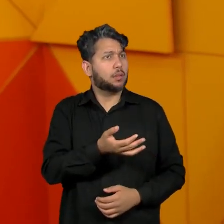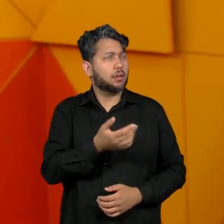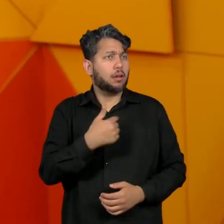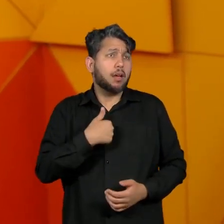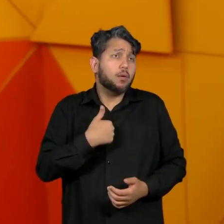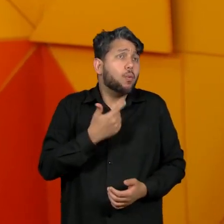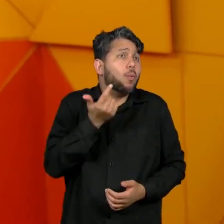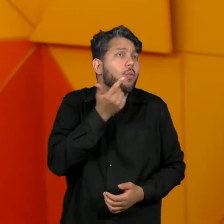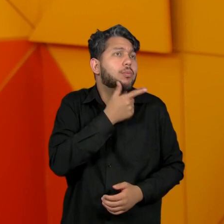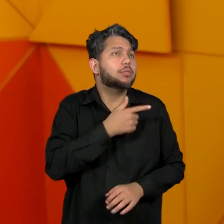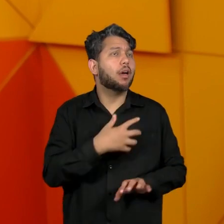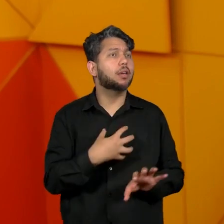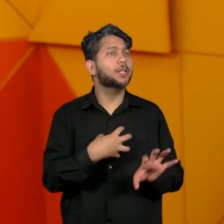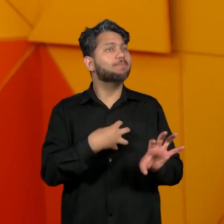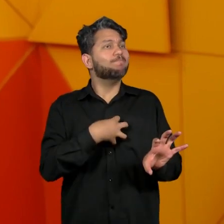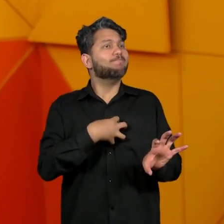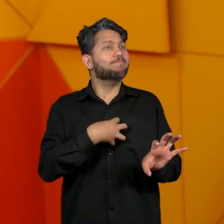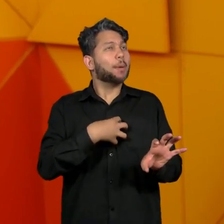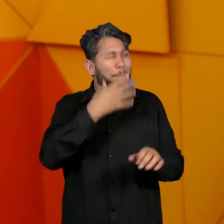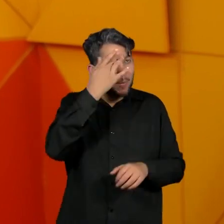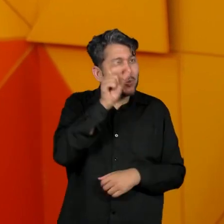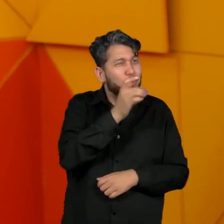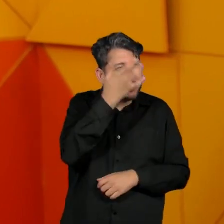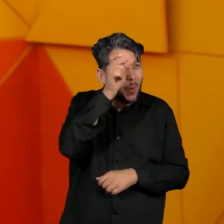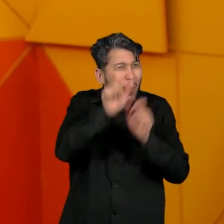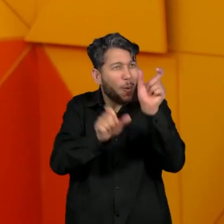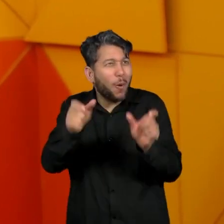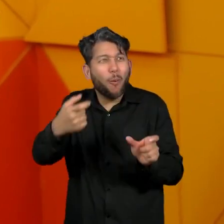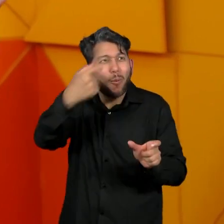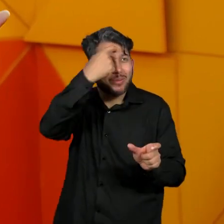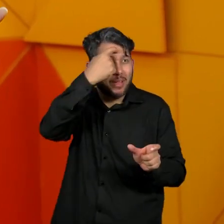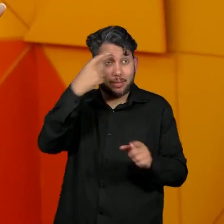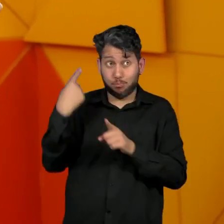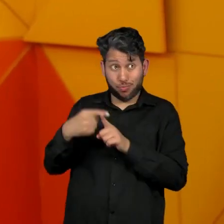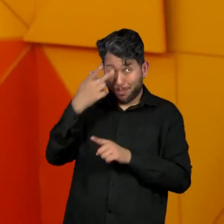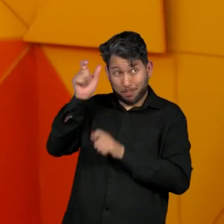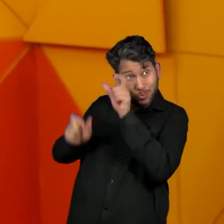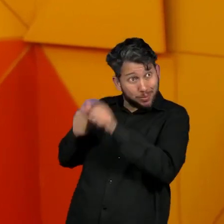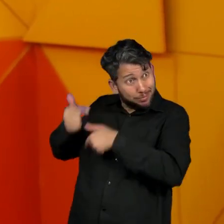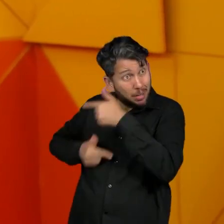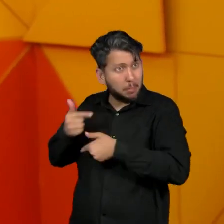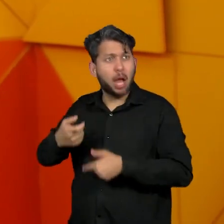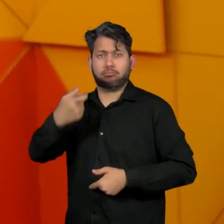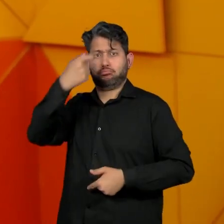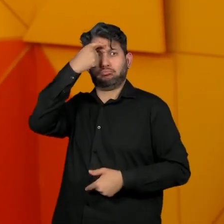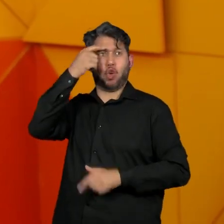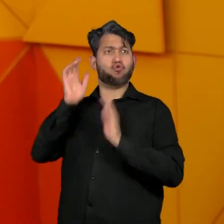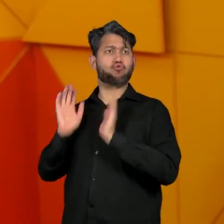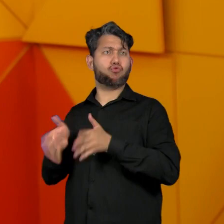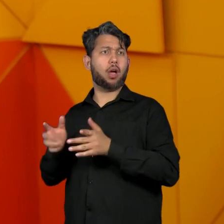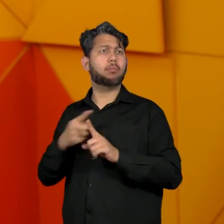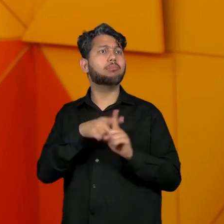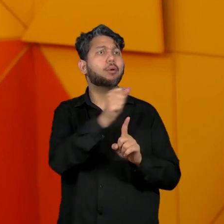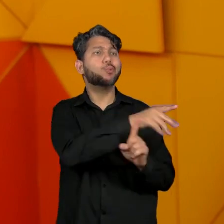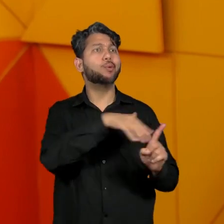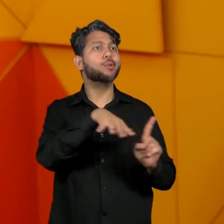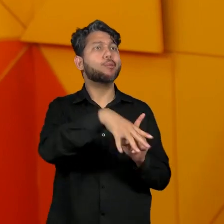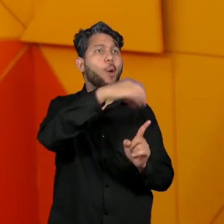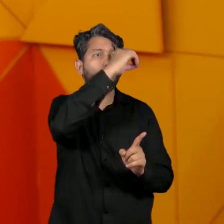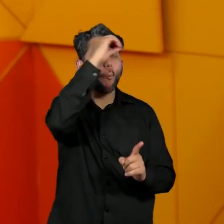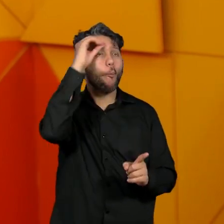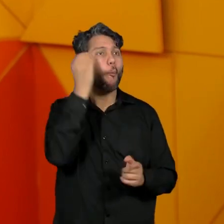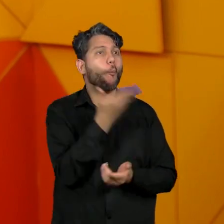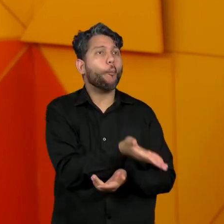esse sentimento, essa consciência que a cooperativa trouxe para esses recicladores, para toda uma sociedade, quando a gente olha para os